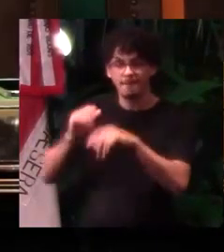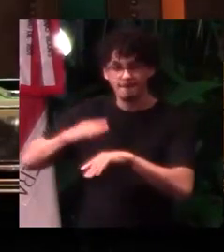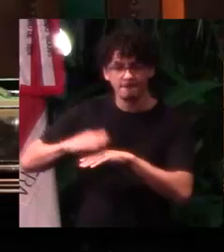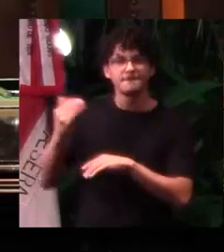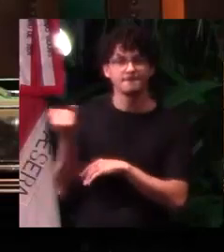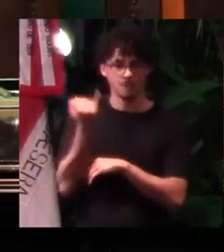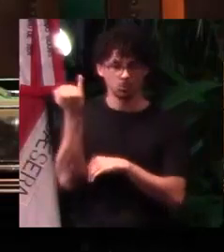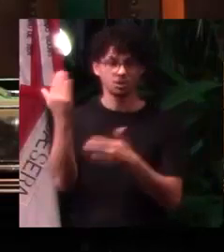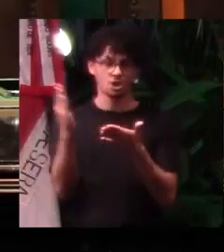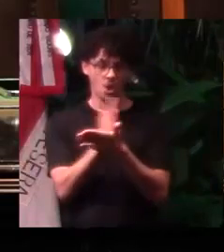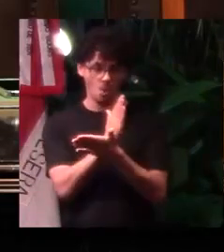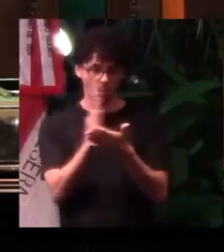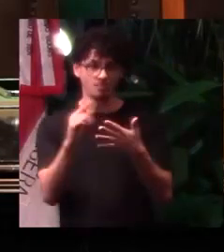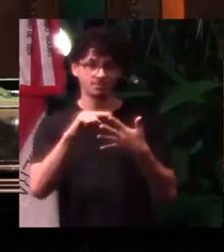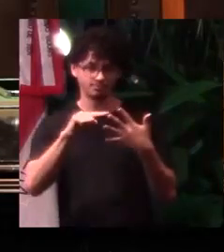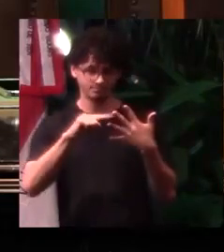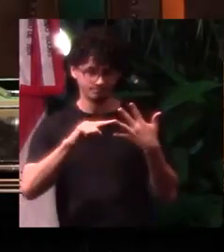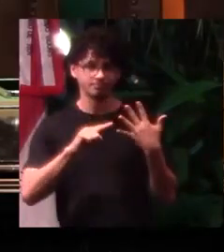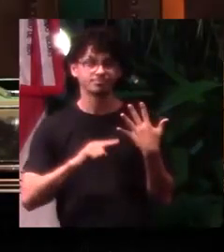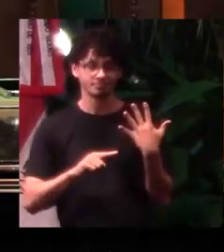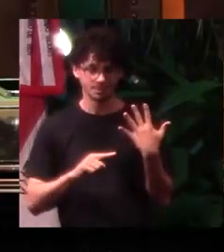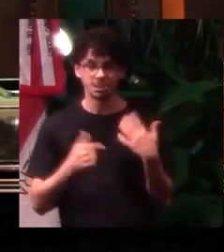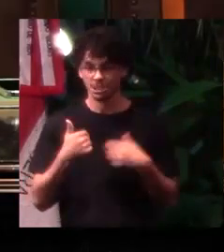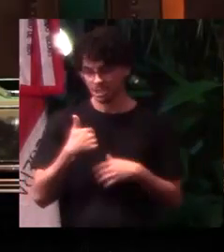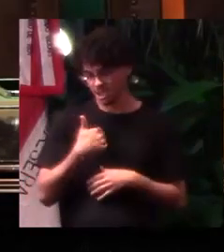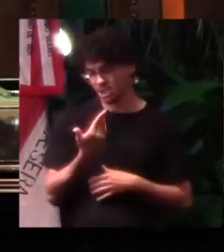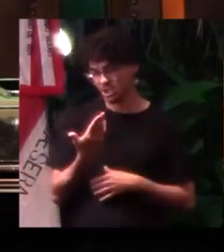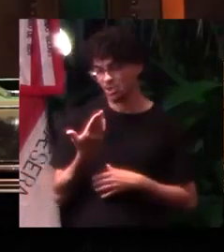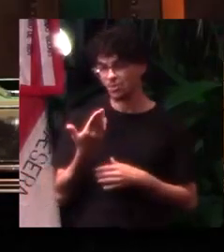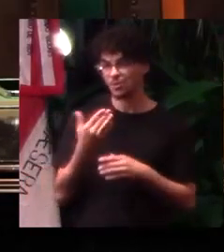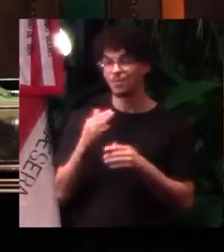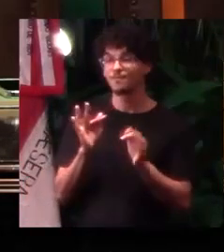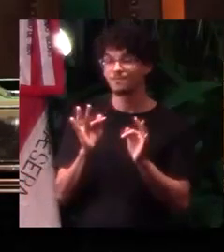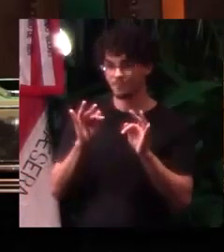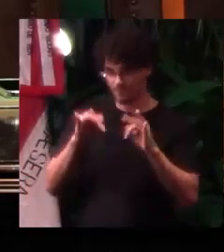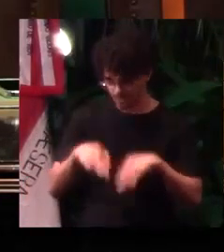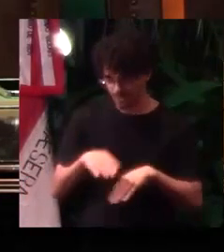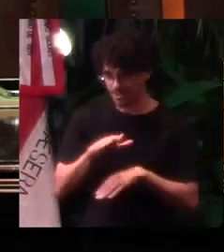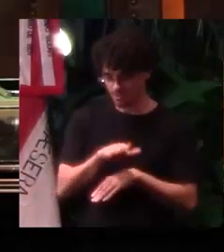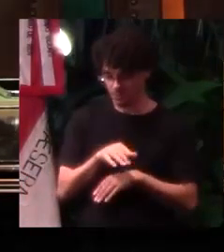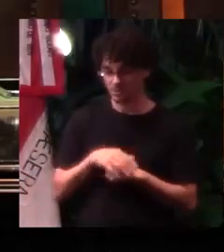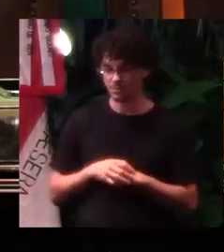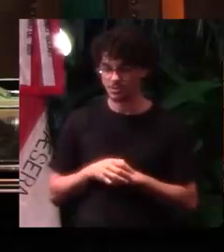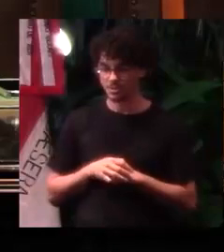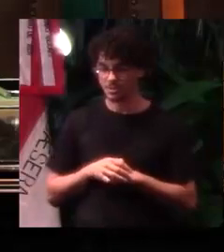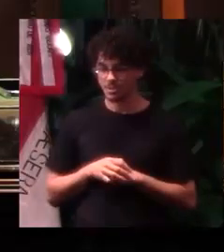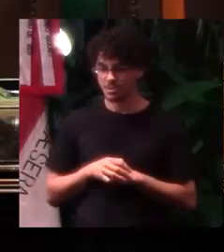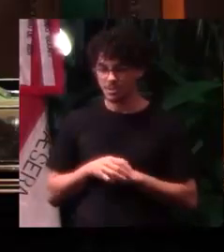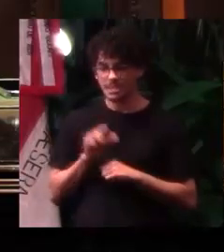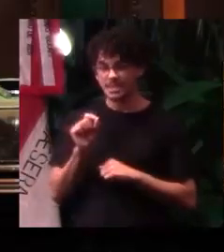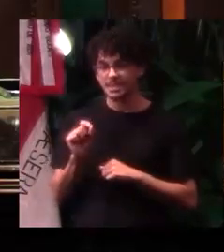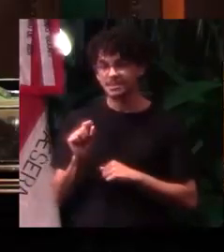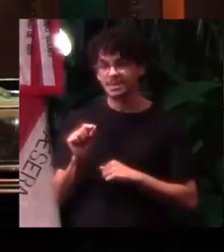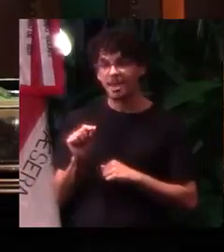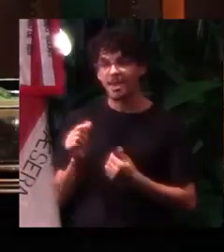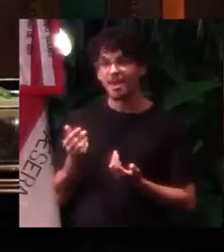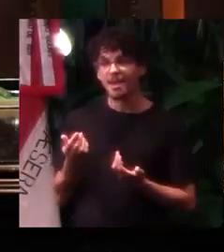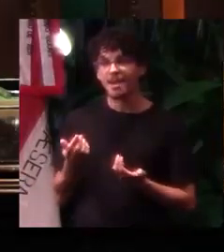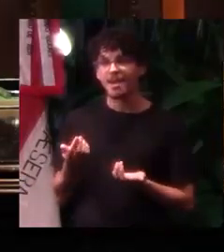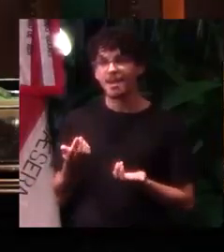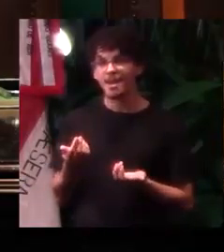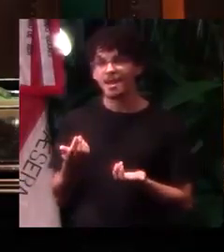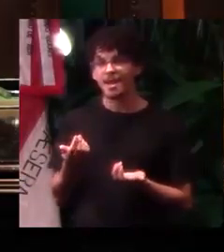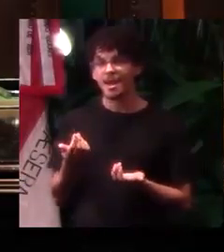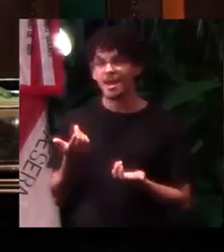dizer, e eu finalizo com isso, que é essa